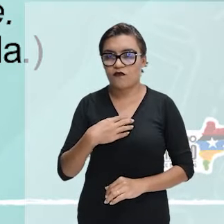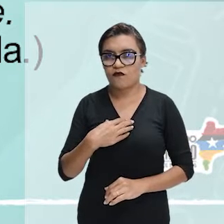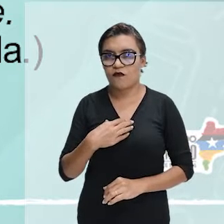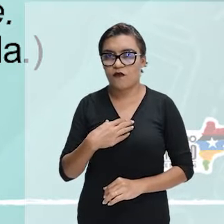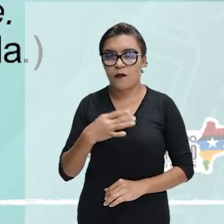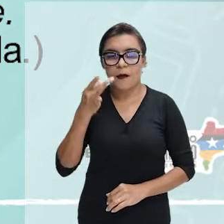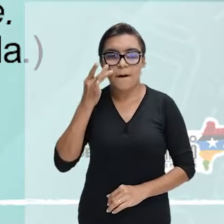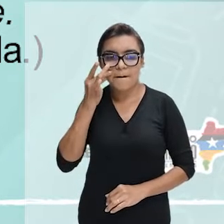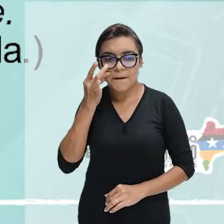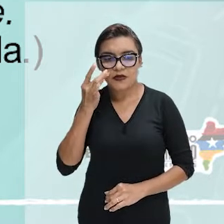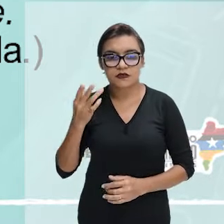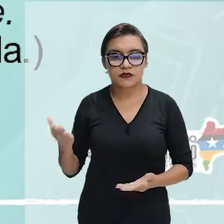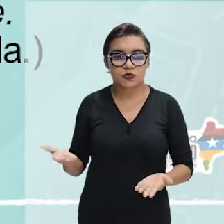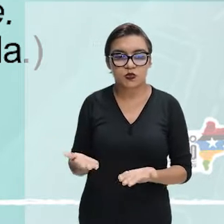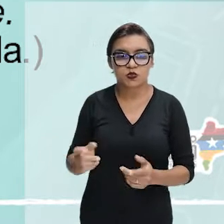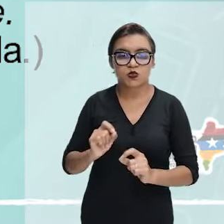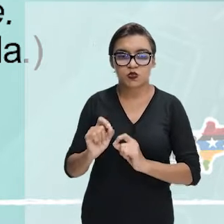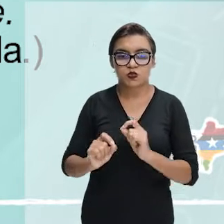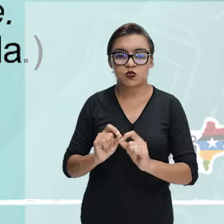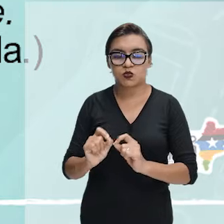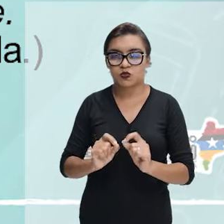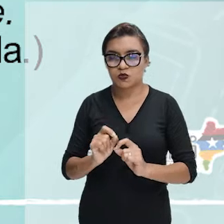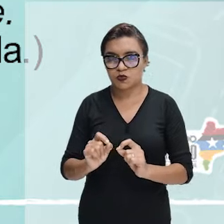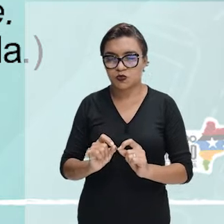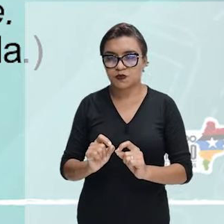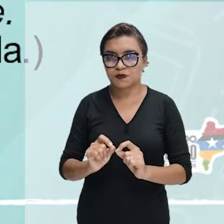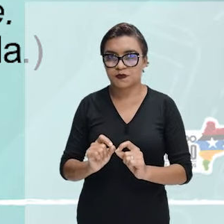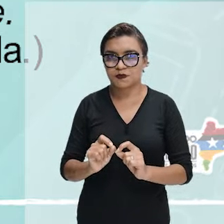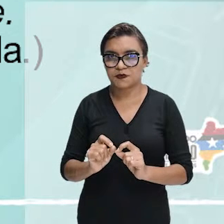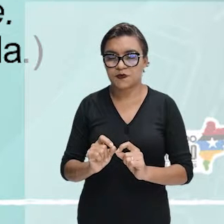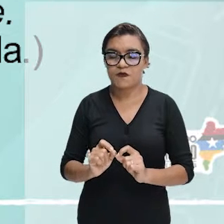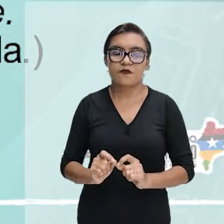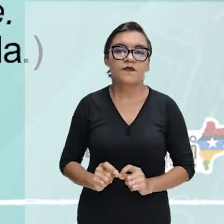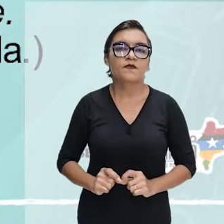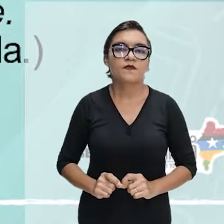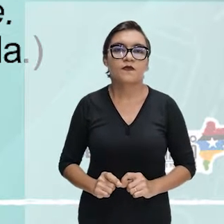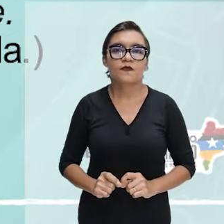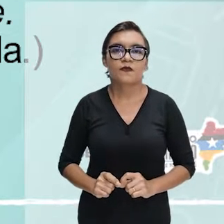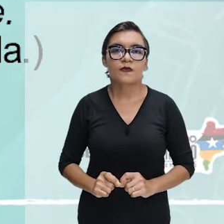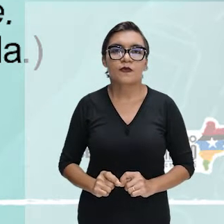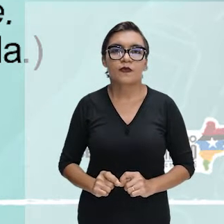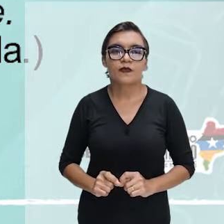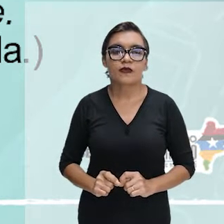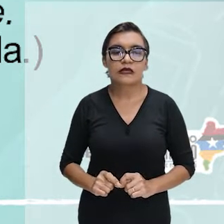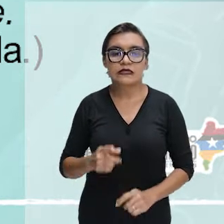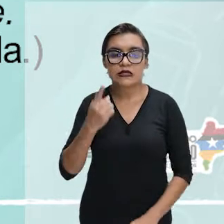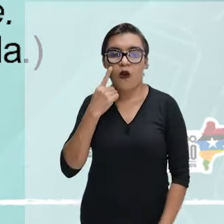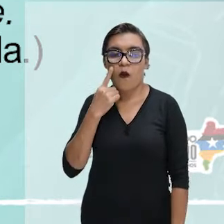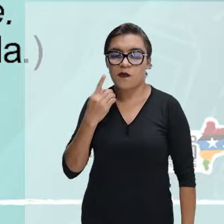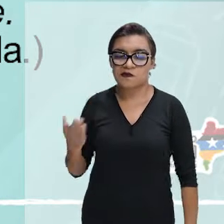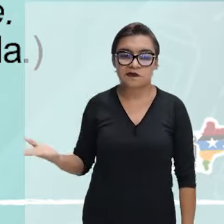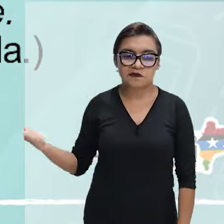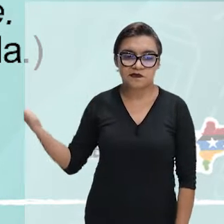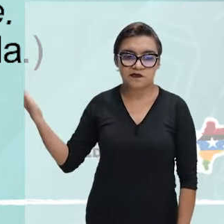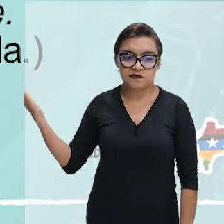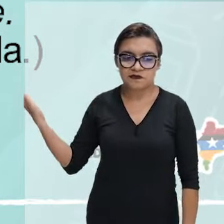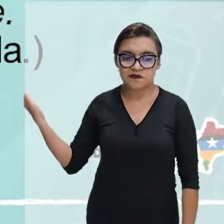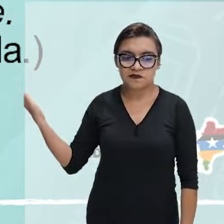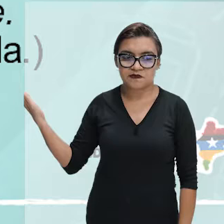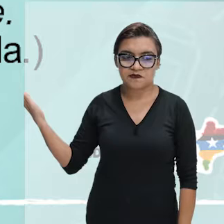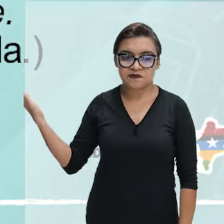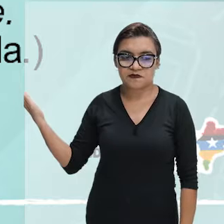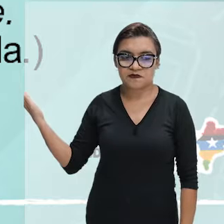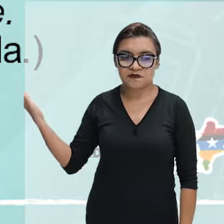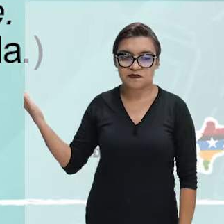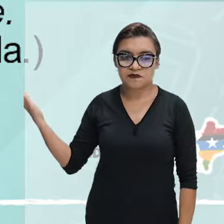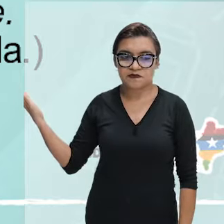presença, aparência ou aspecto externo, tá? Então, acortar-se, que é